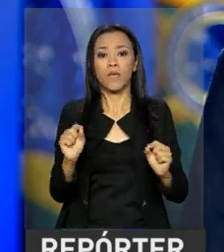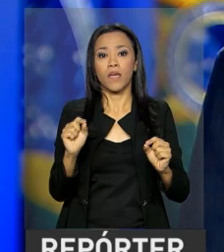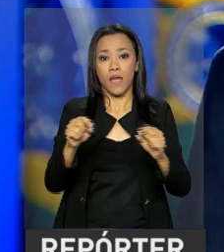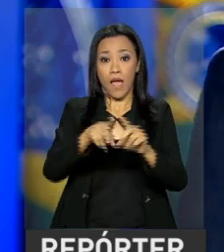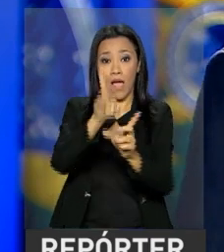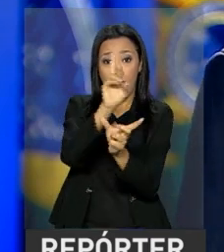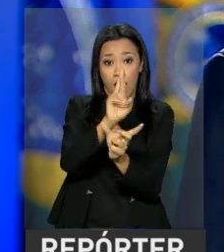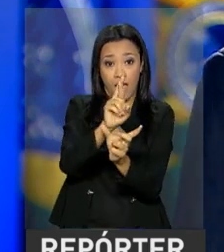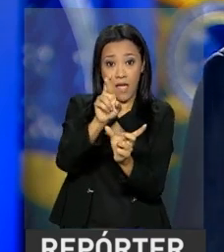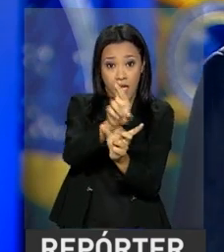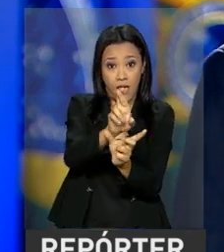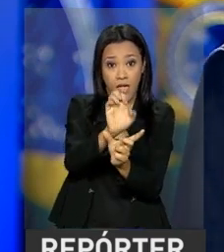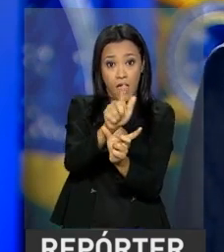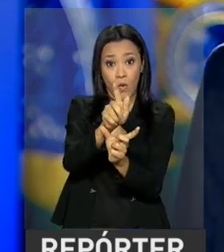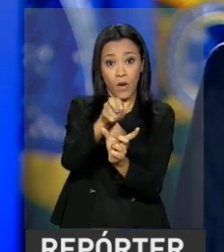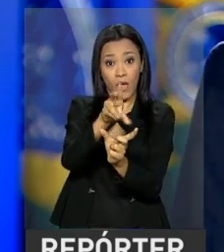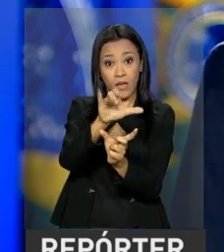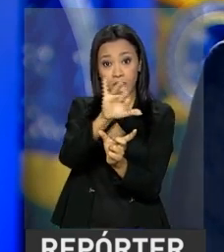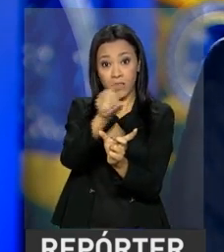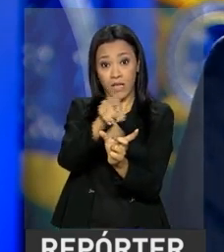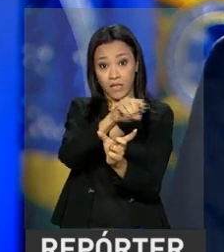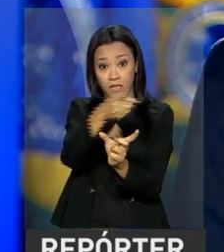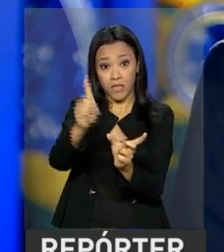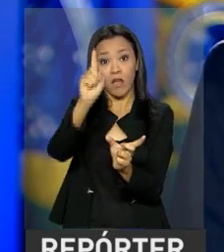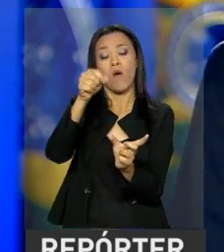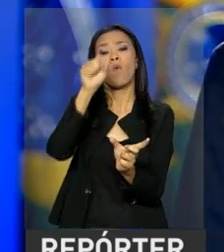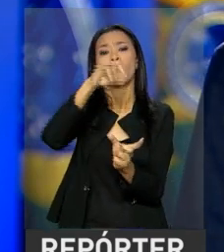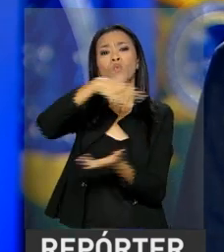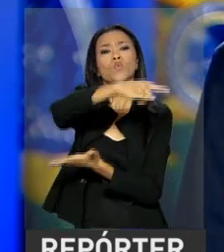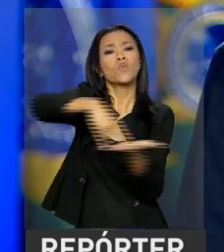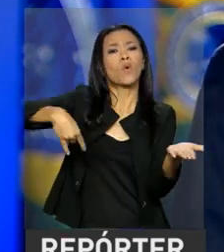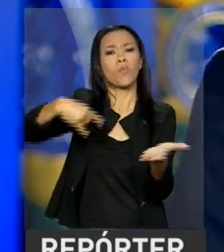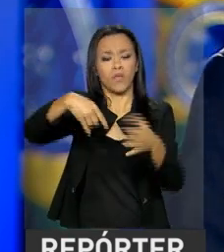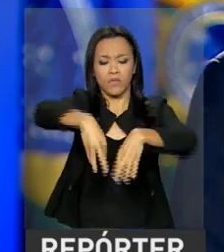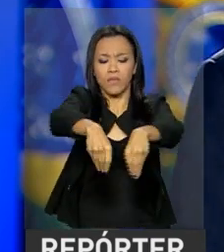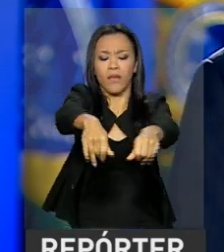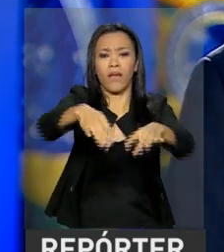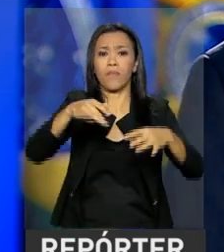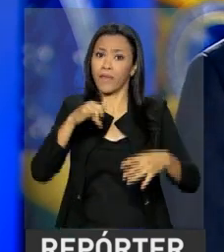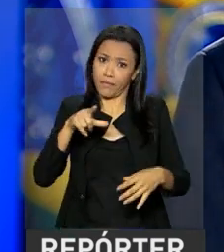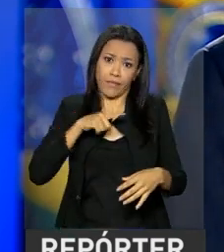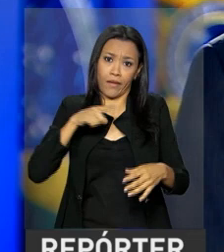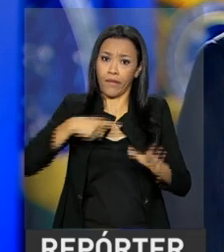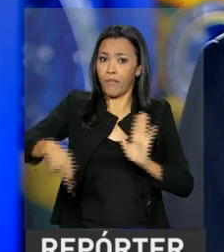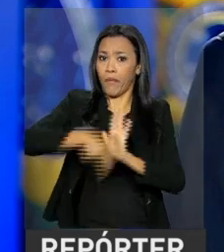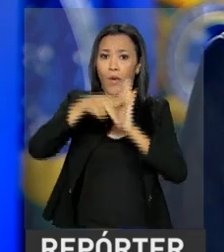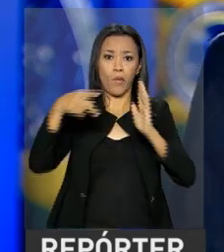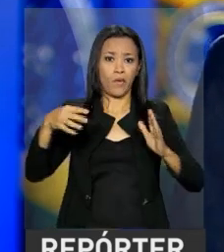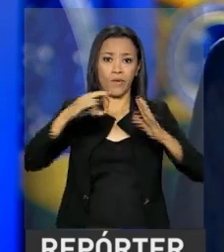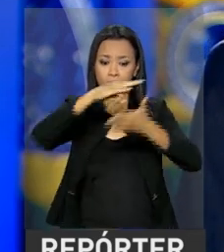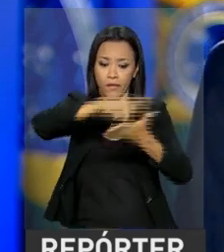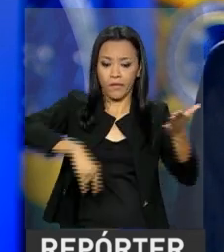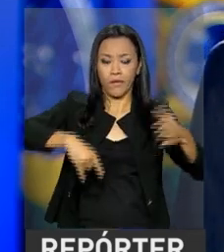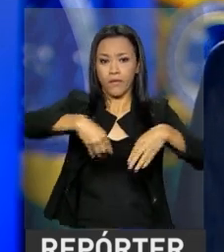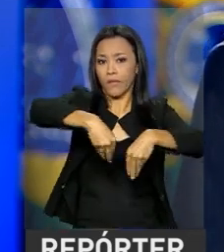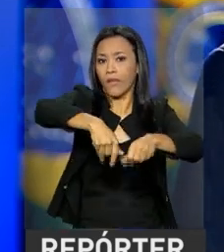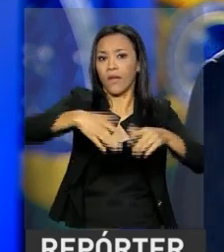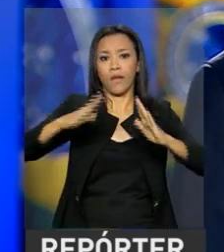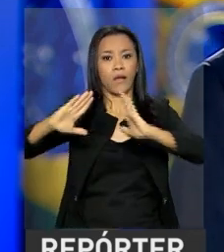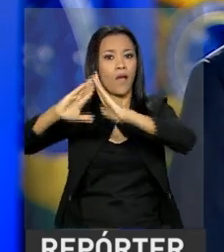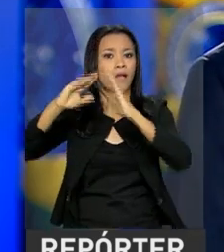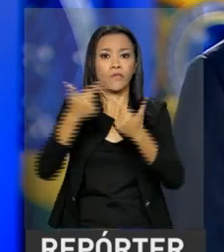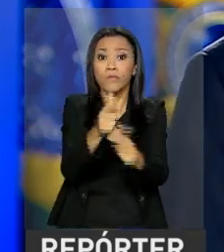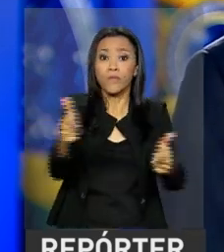a milhões de brasileiros que vivem sem a posse legal de sua casa ou do seu pequeno lote de terreno